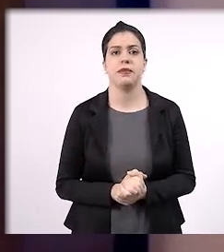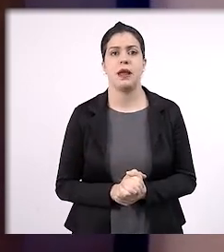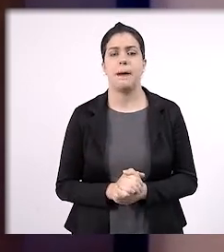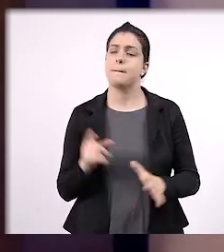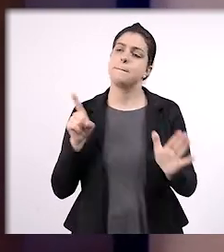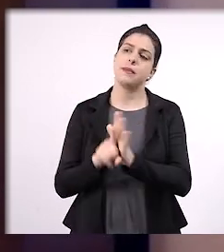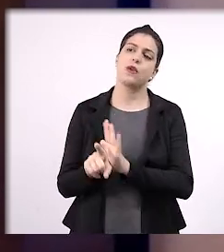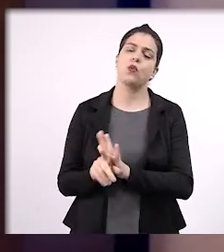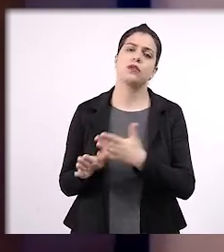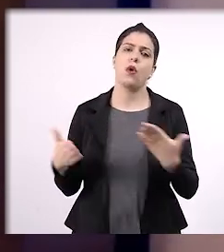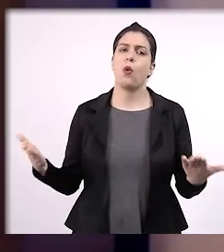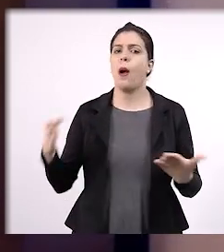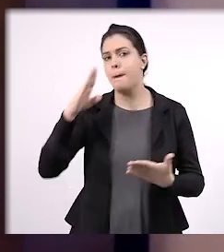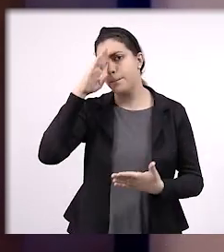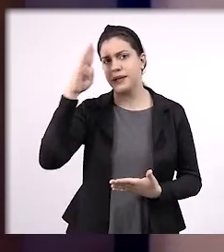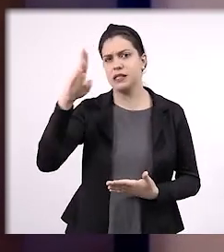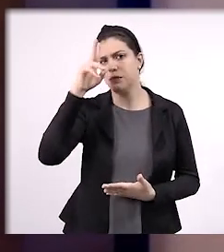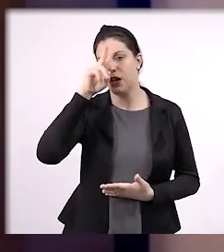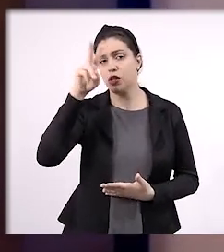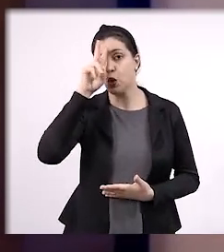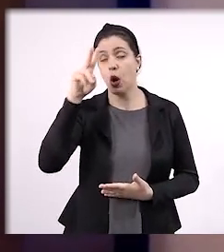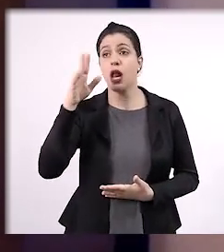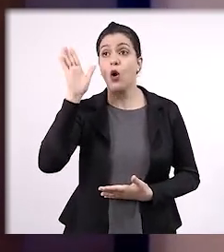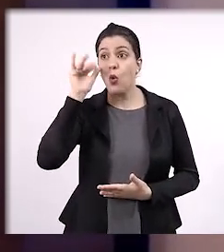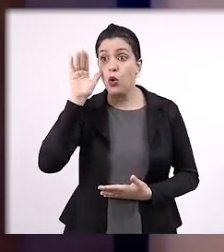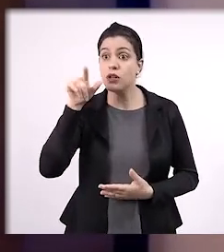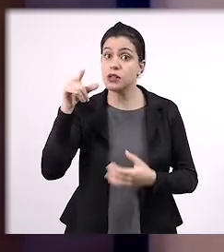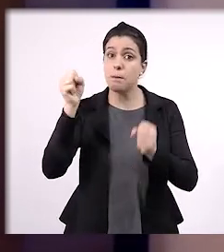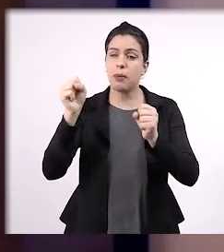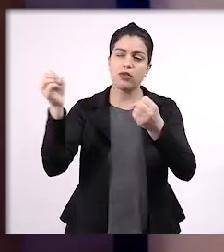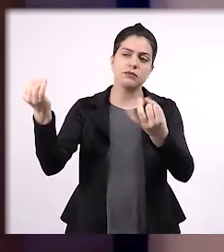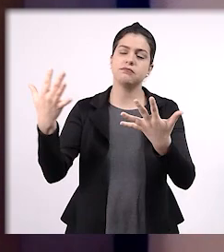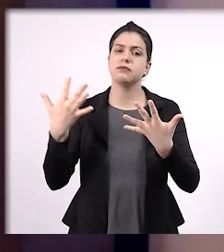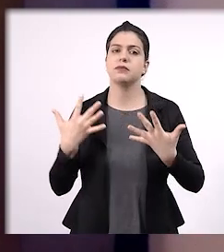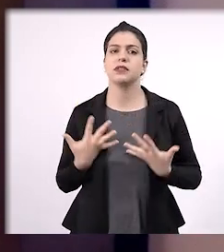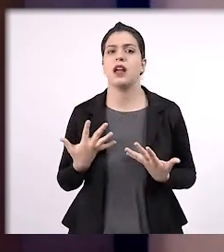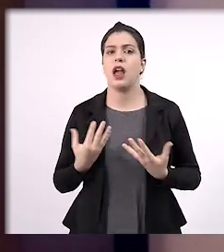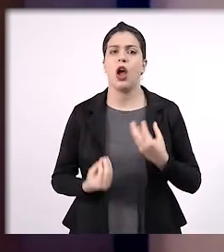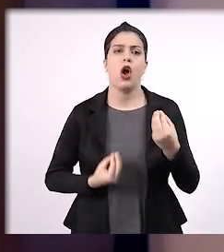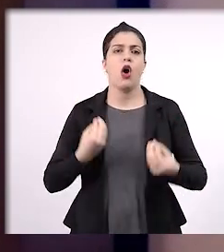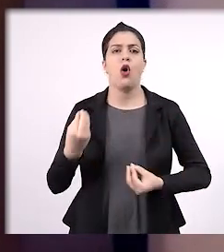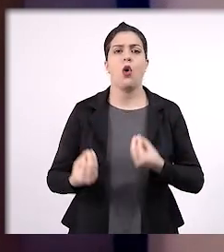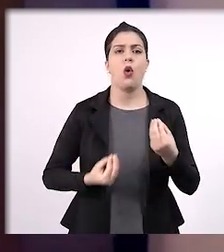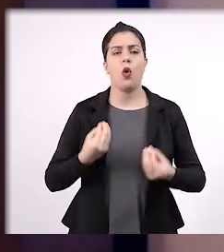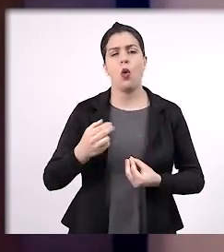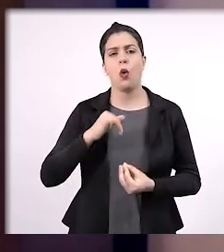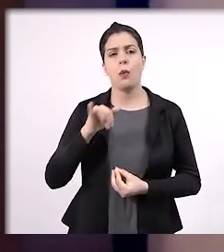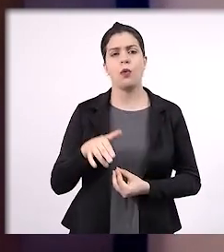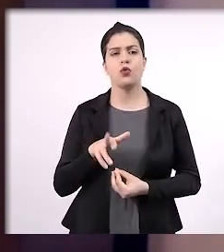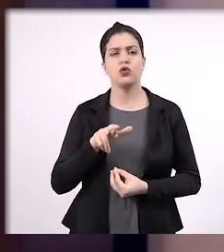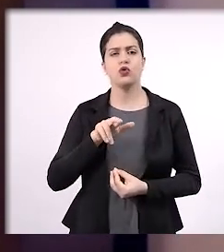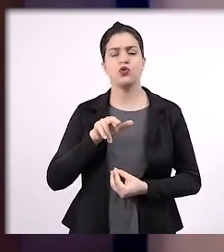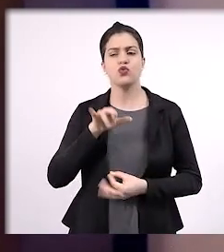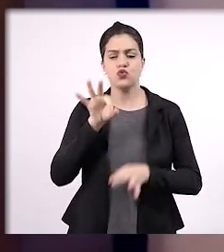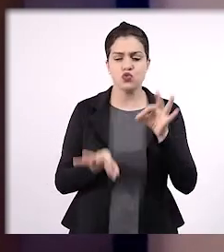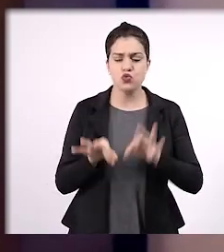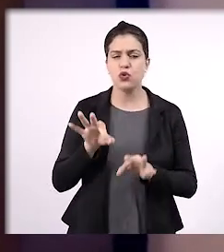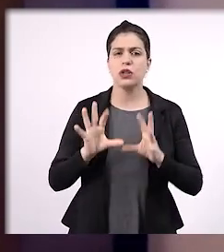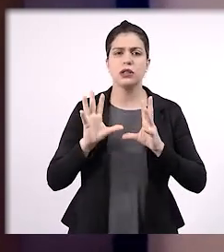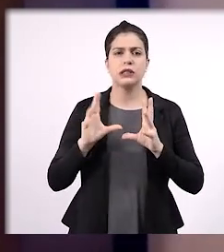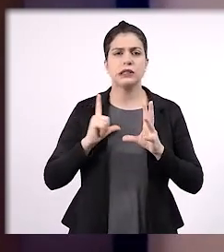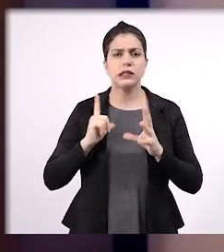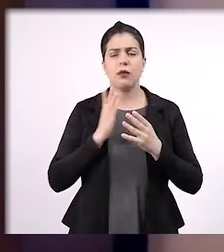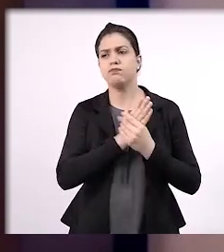né? Quais são, assim, as principais histórias, as mais curiosas que você pode contar para a gente? Como que a jurisprudência tem